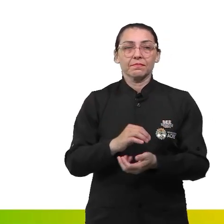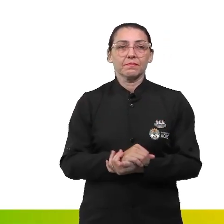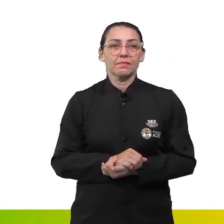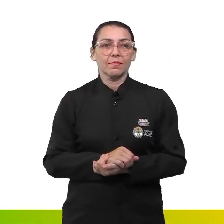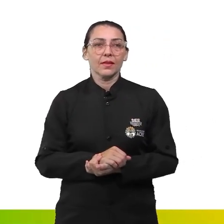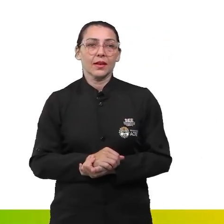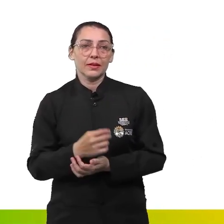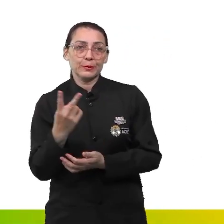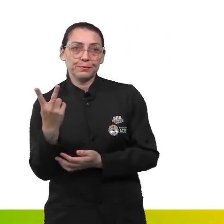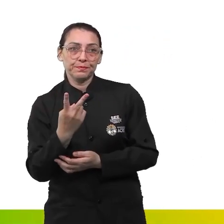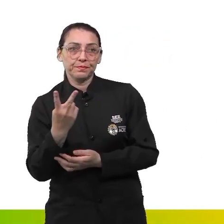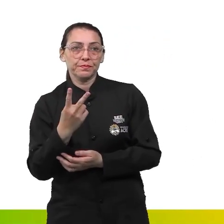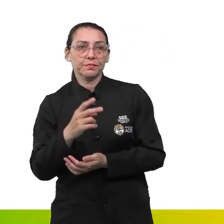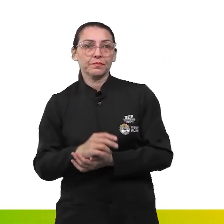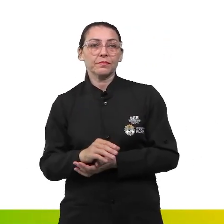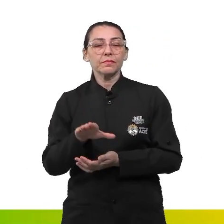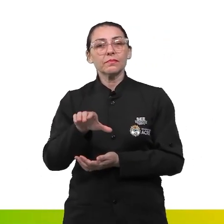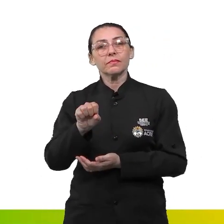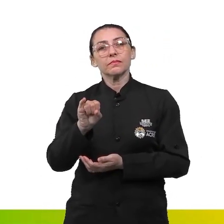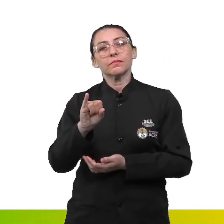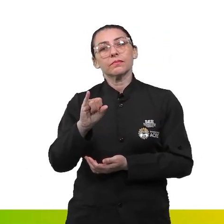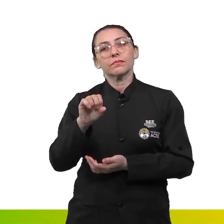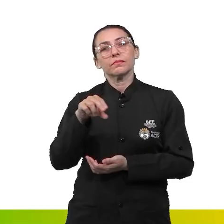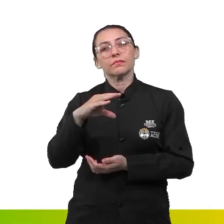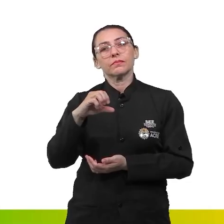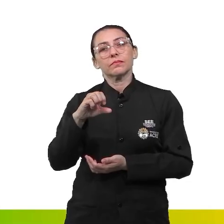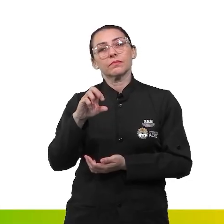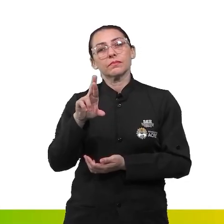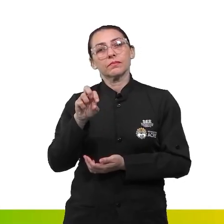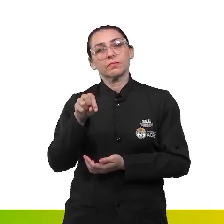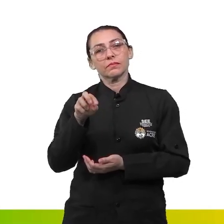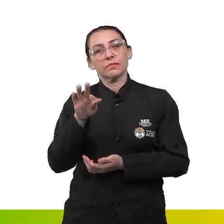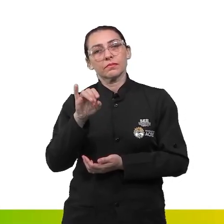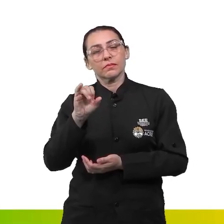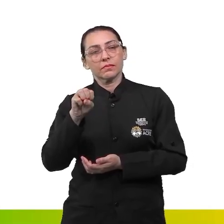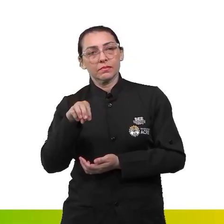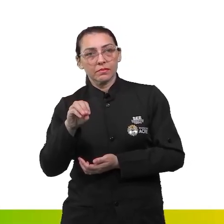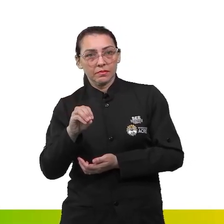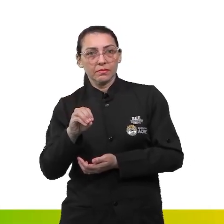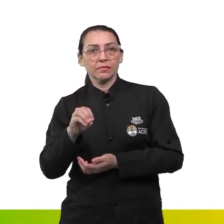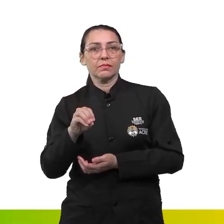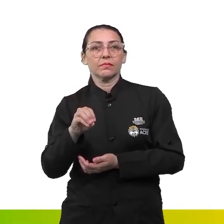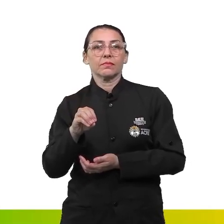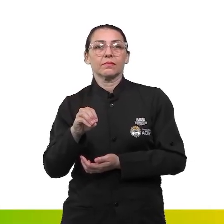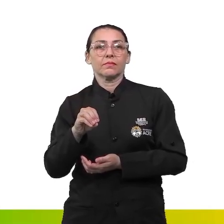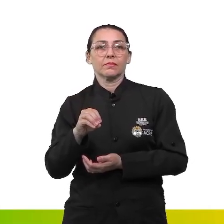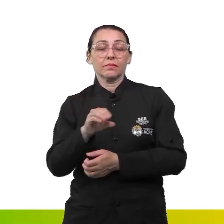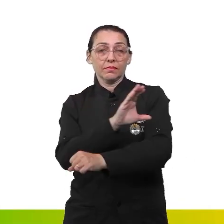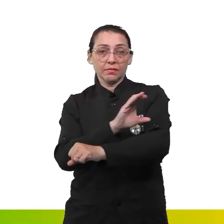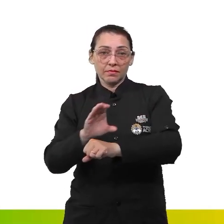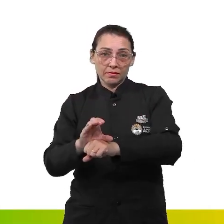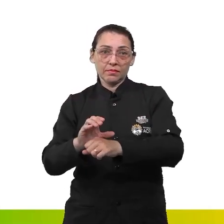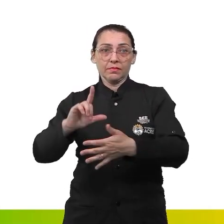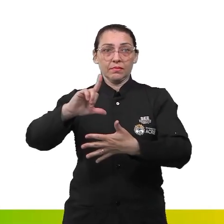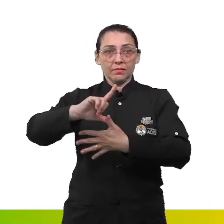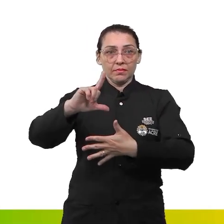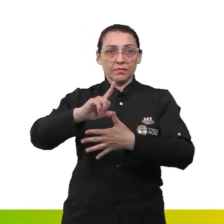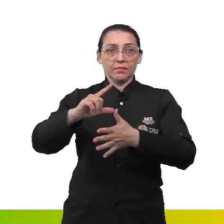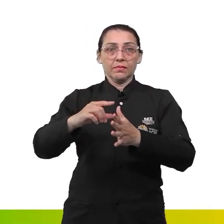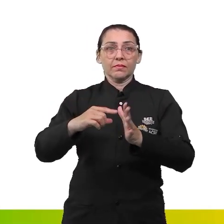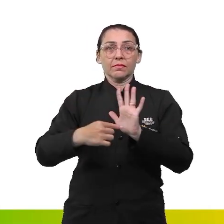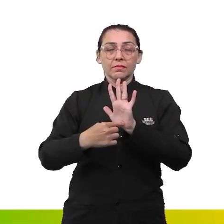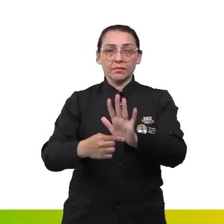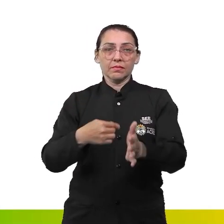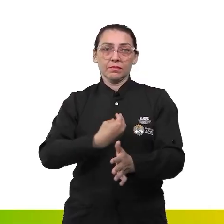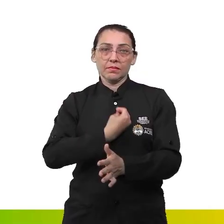lá, alternativa 2. O sincretismo religioso é um dos traços marcantes das culturas latino-americanas. Ele revela a